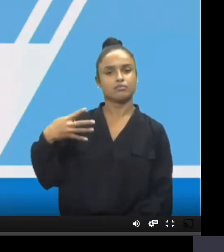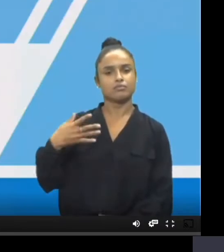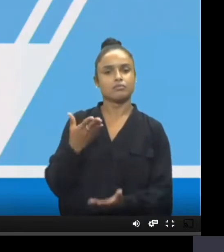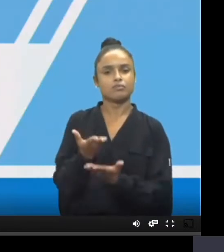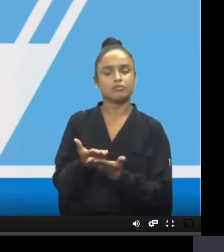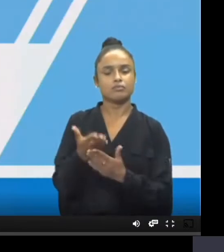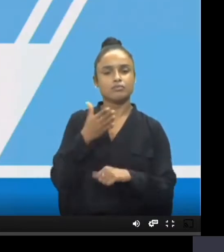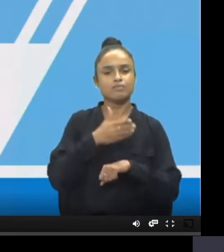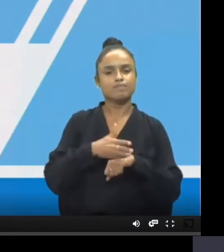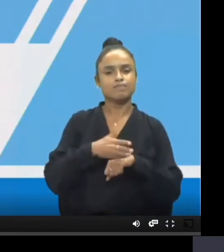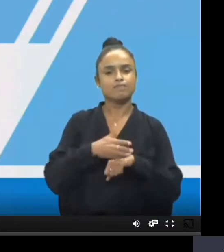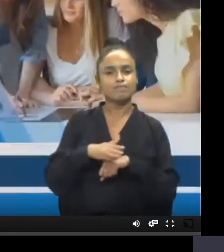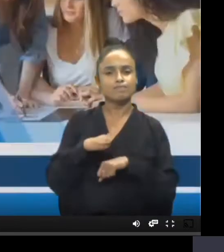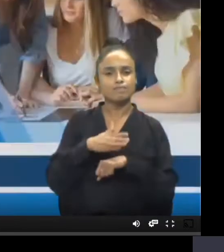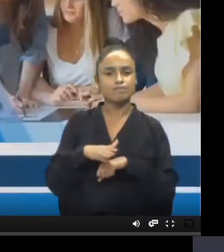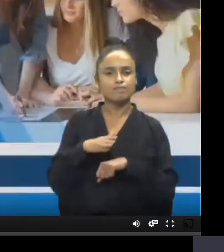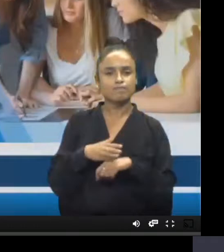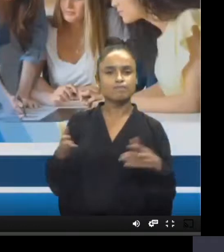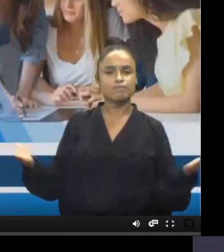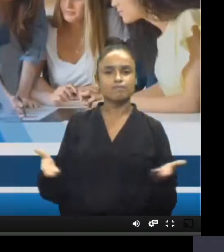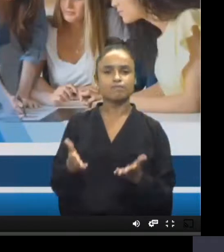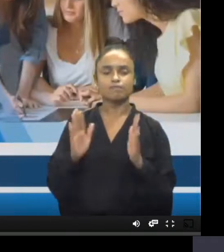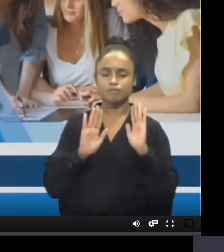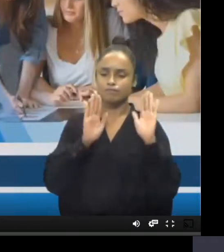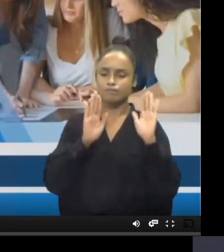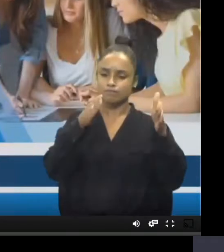Hoje nós vamos falar um pouquinho sobre